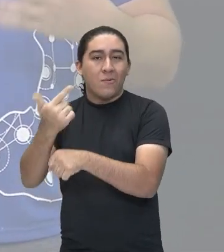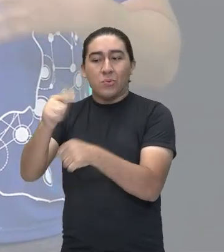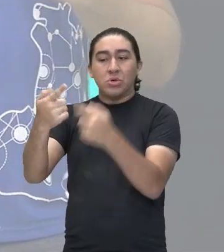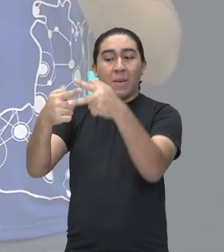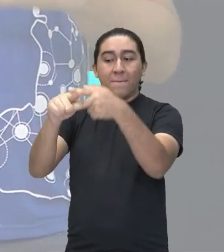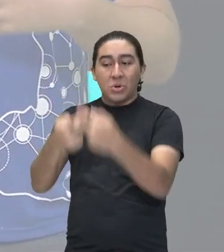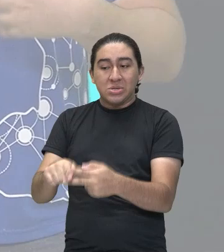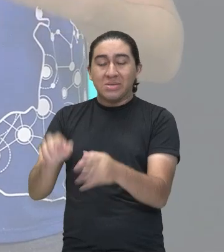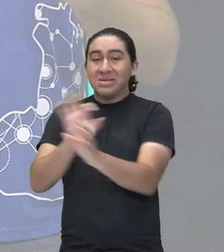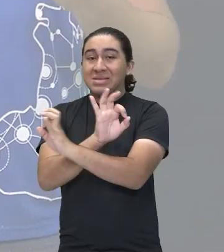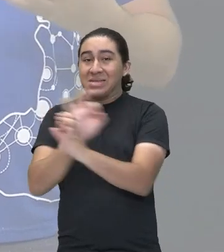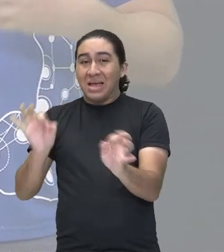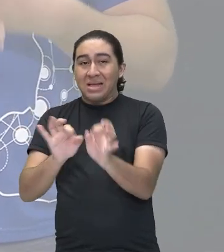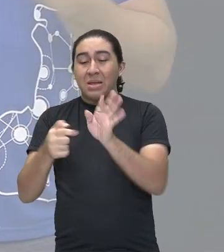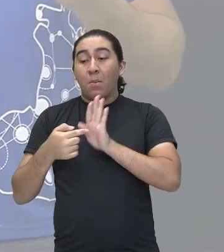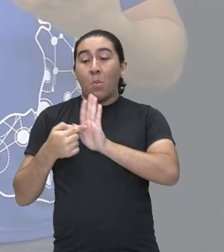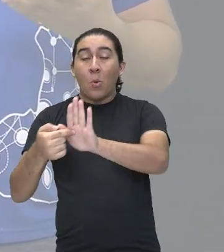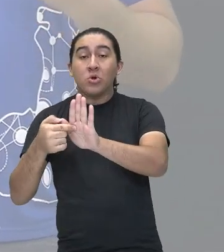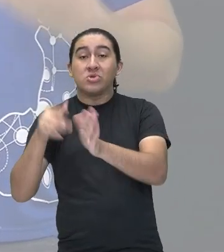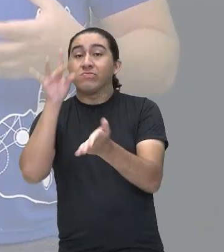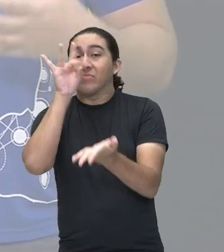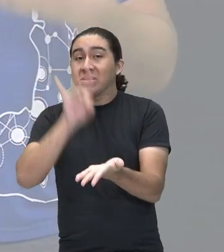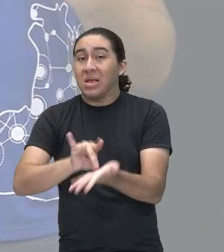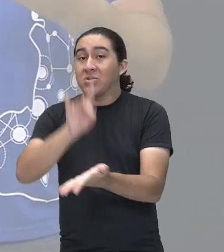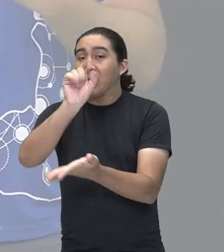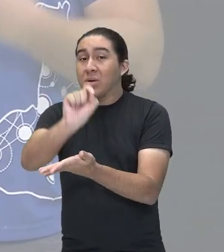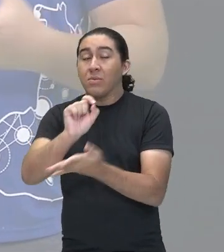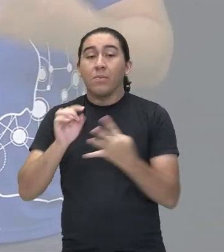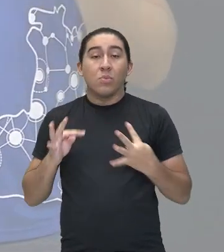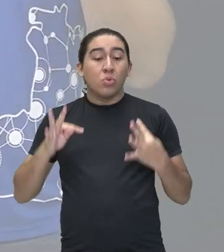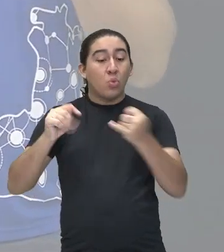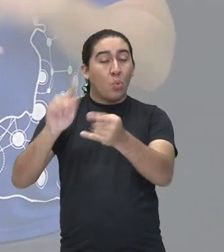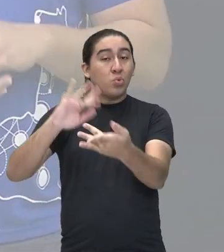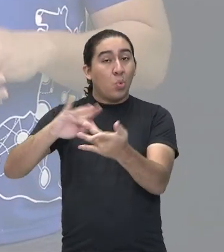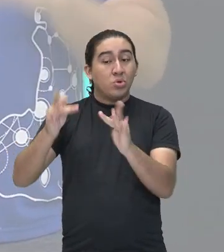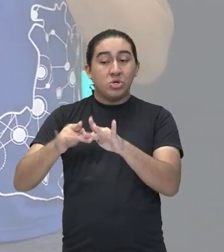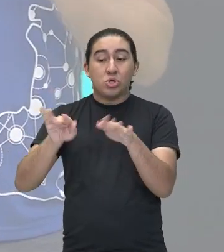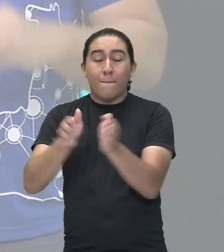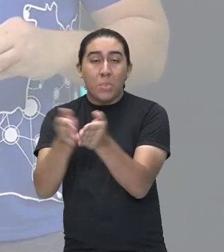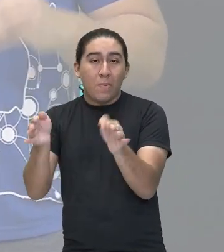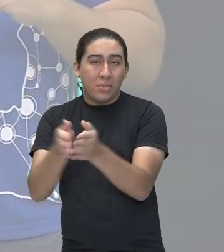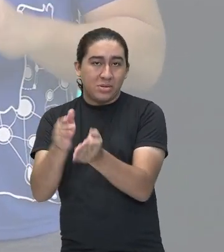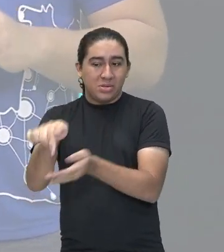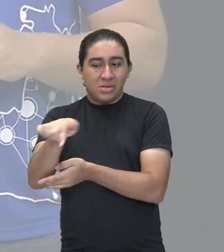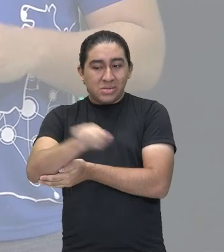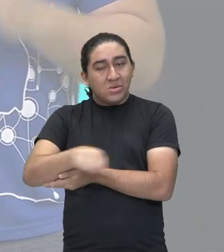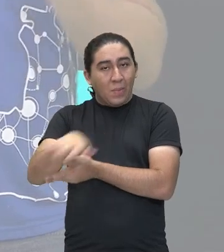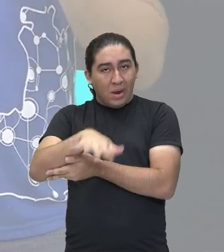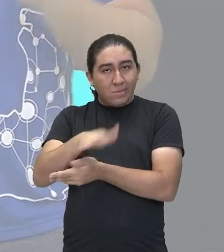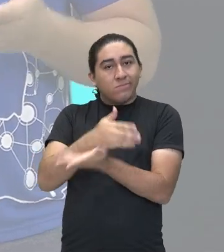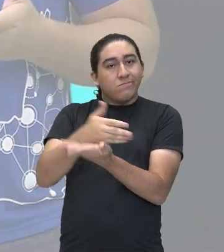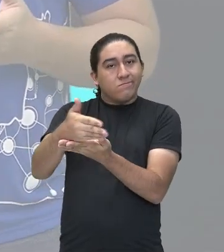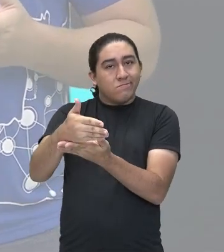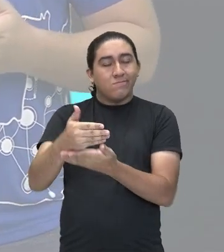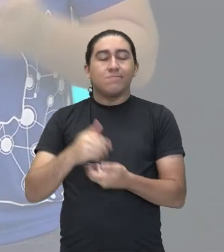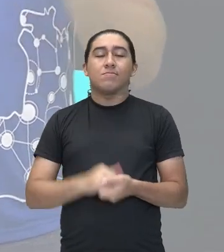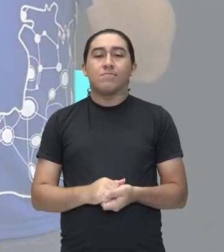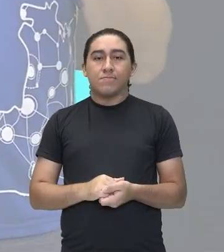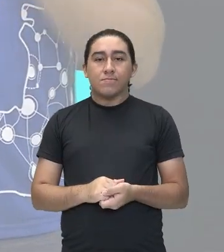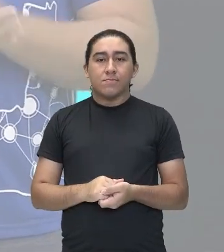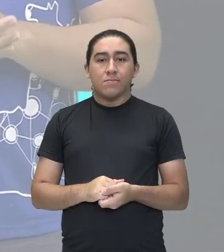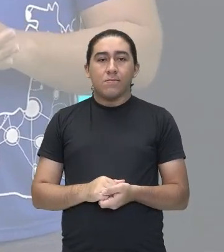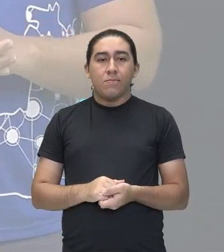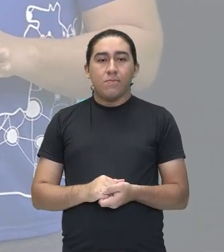e mostram, evidenciam toda aquela pobreza que acabou se instalando na região.